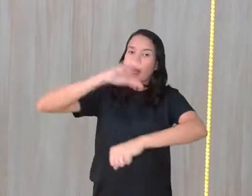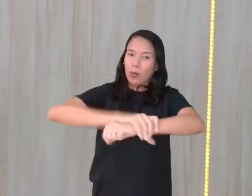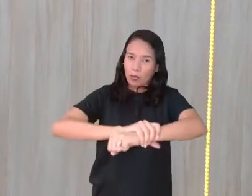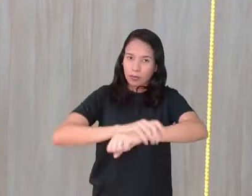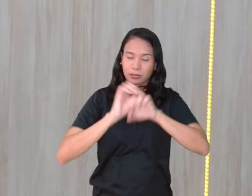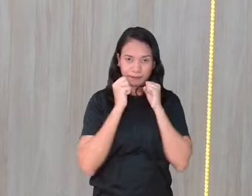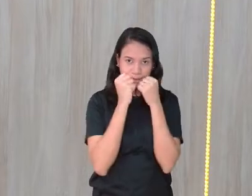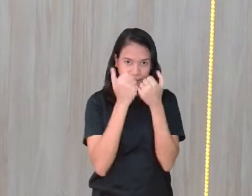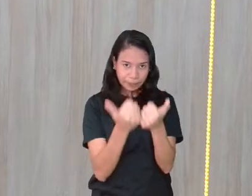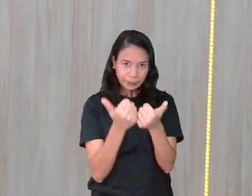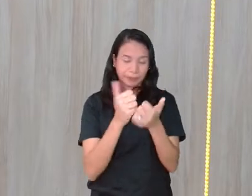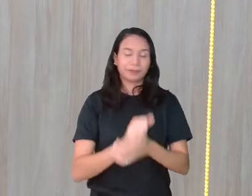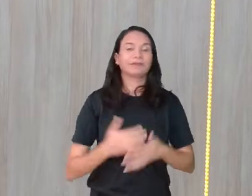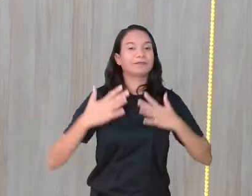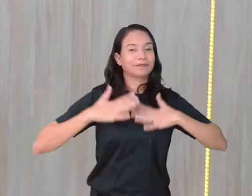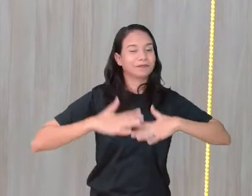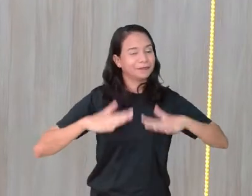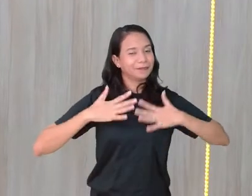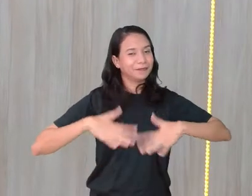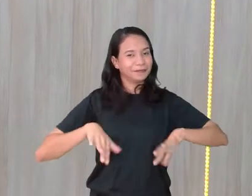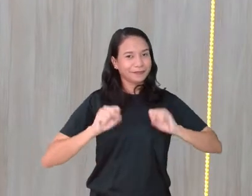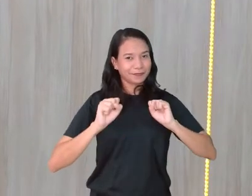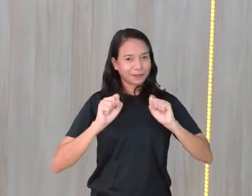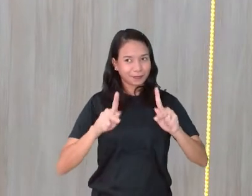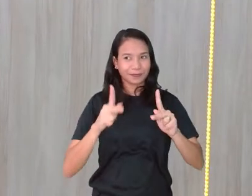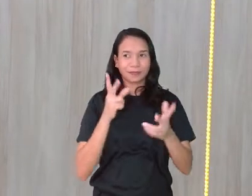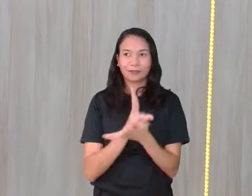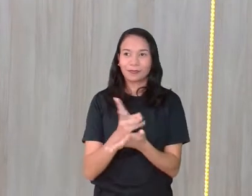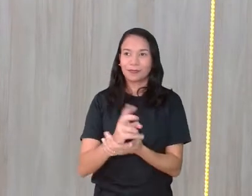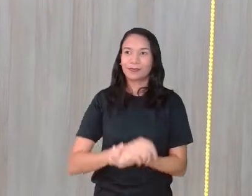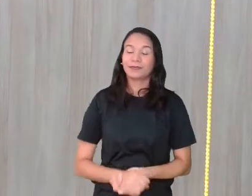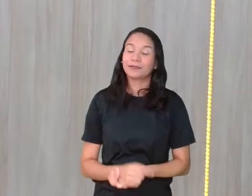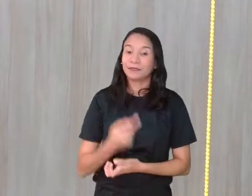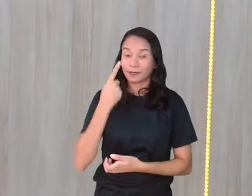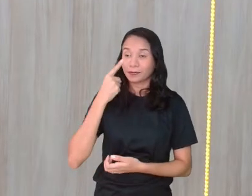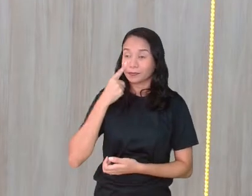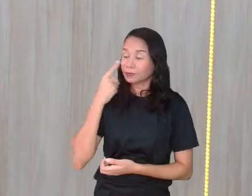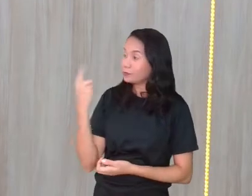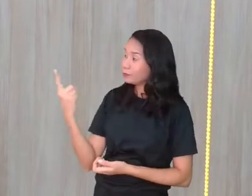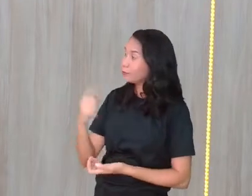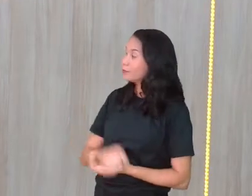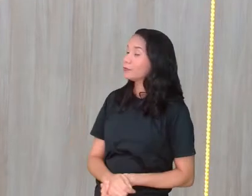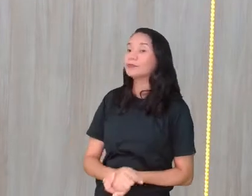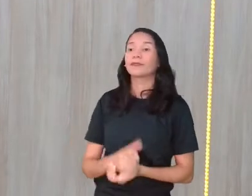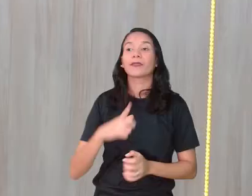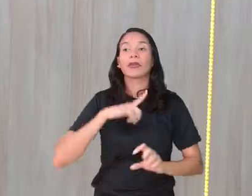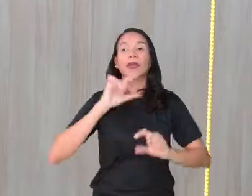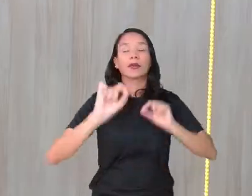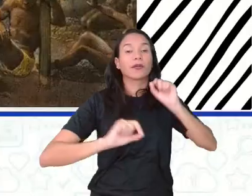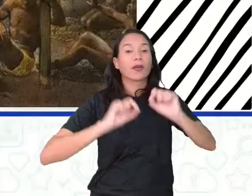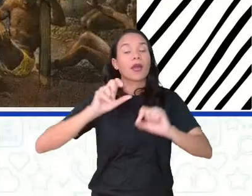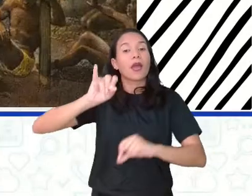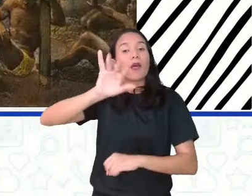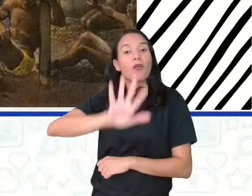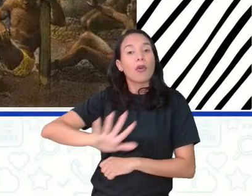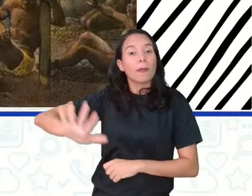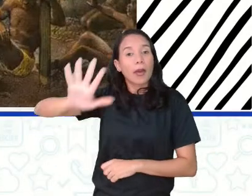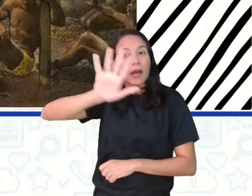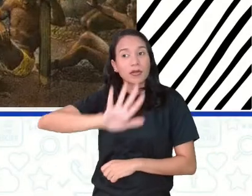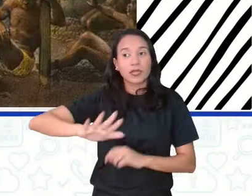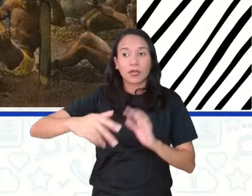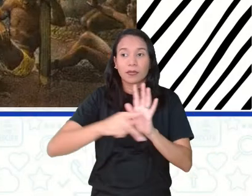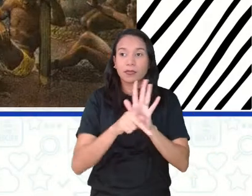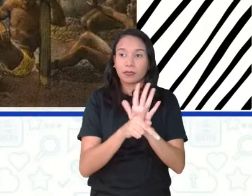colonial, beleza? Tranquilidade, né? Vamos seguir aqui, ó. Como eu falei para vocês, a gente tem uma ilustração